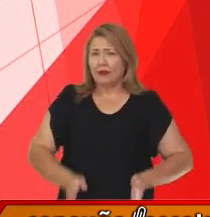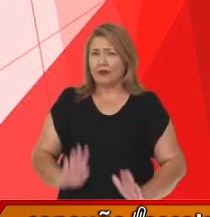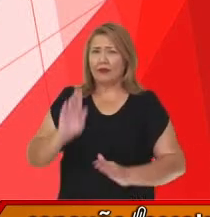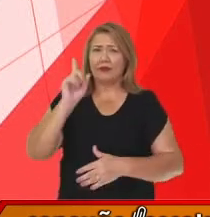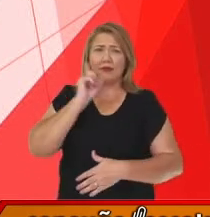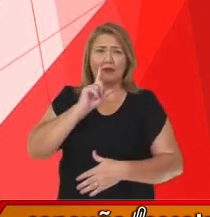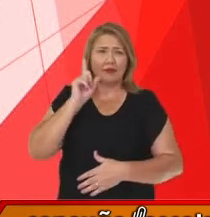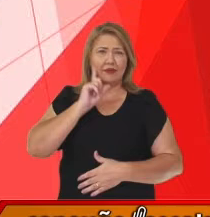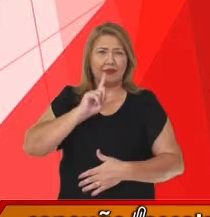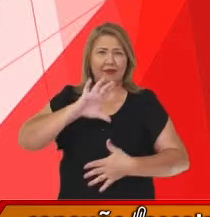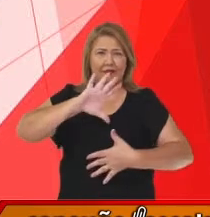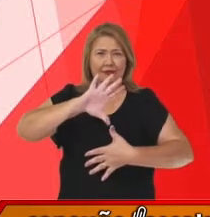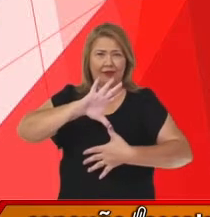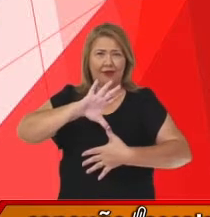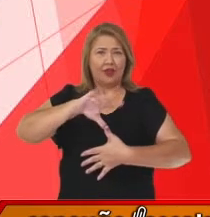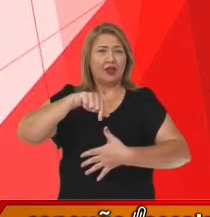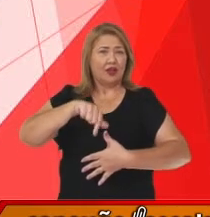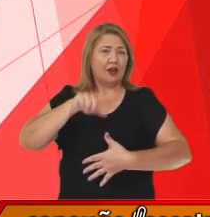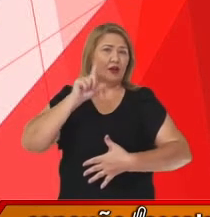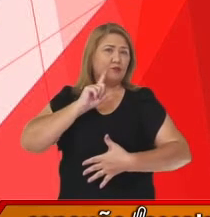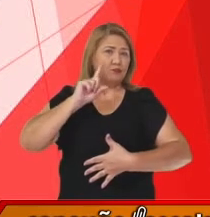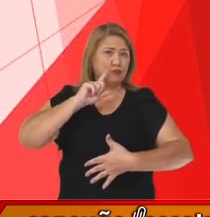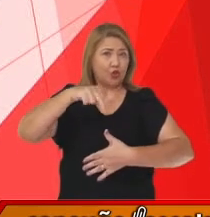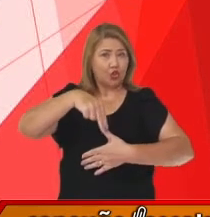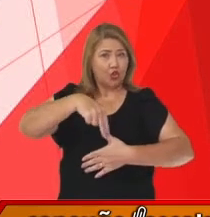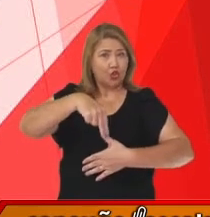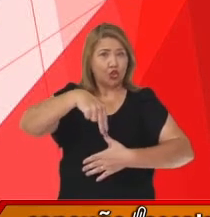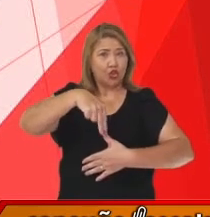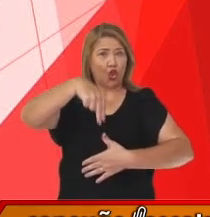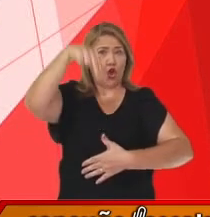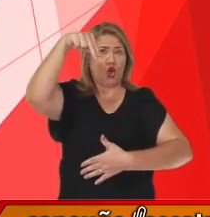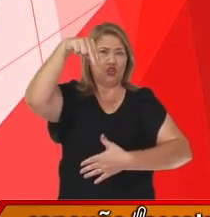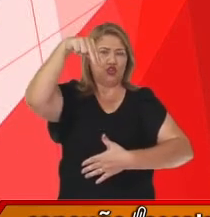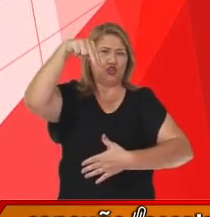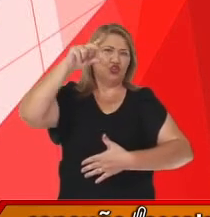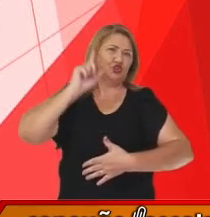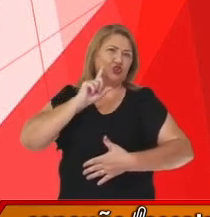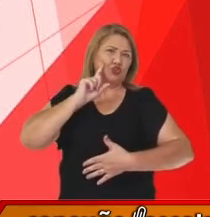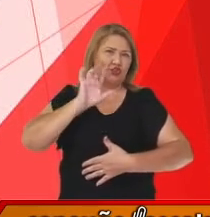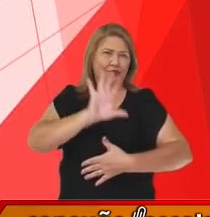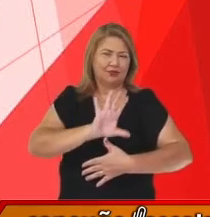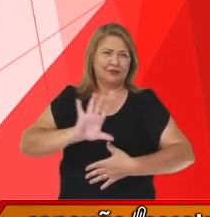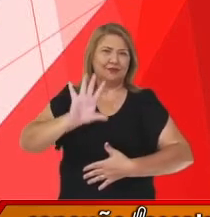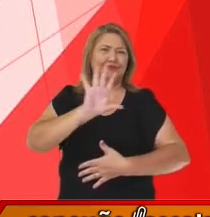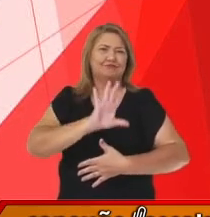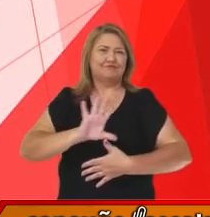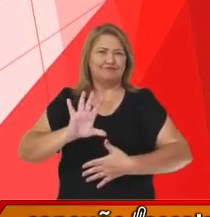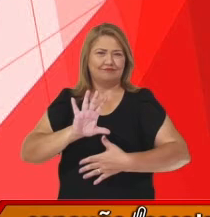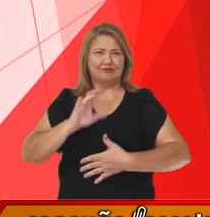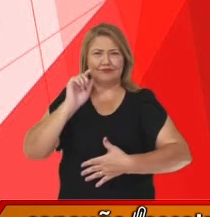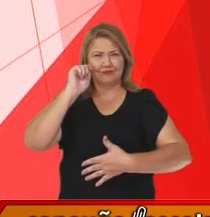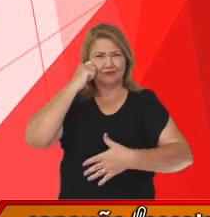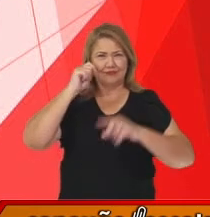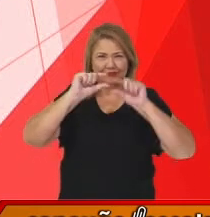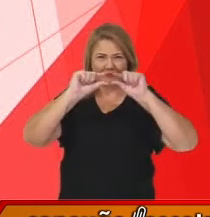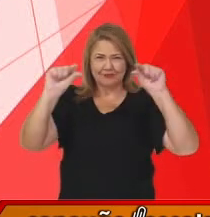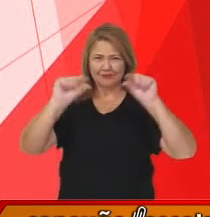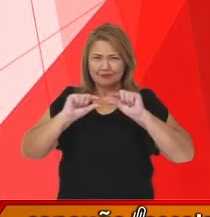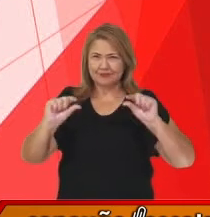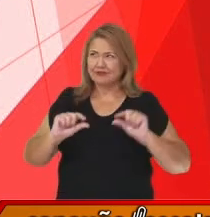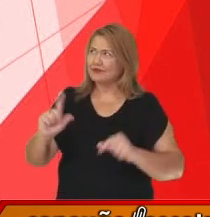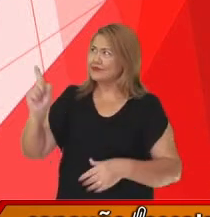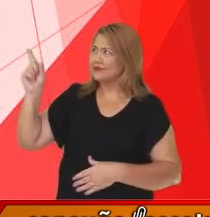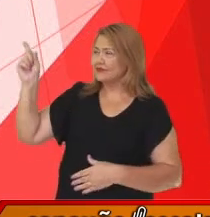que os americanos, no caso especificamente do norte e dos Estados Unidos, é essa que está em negrito e que foi dita